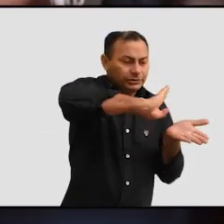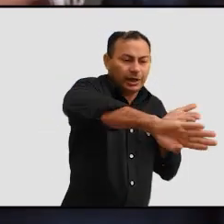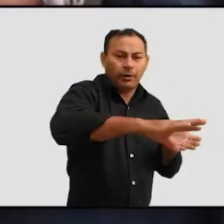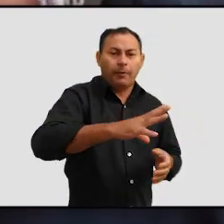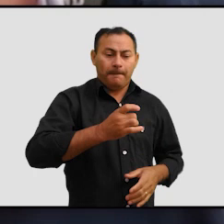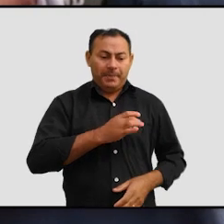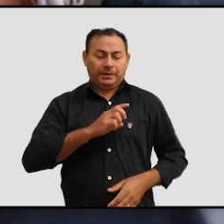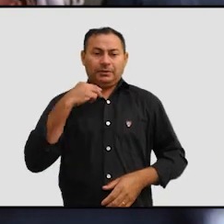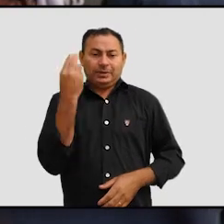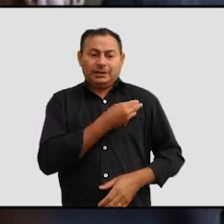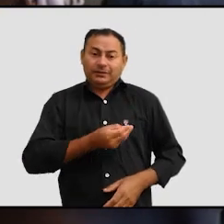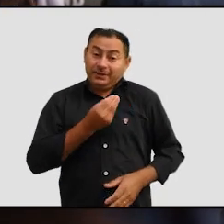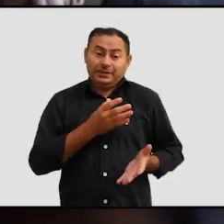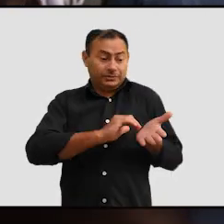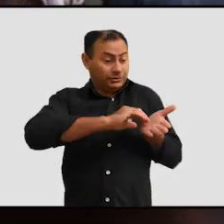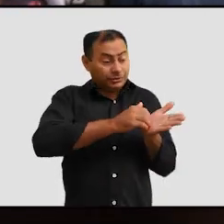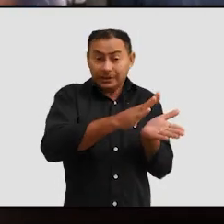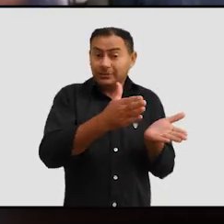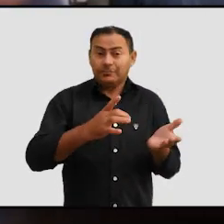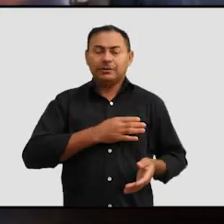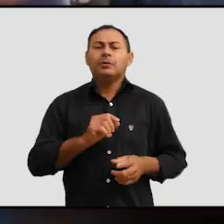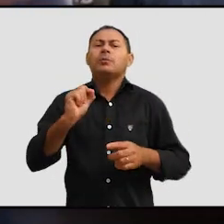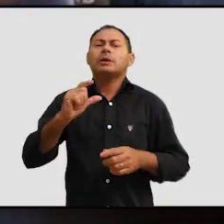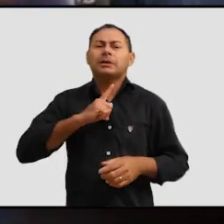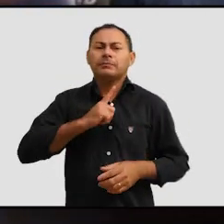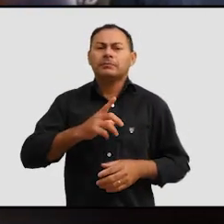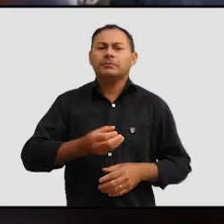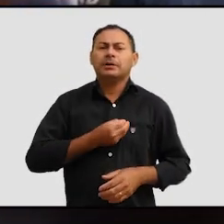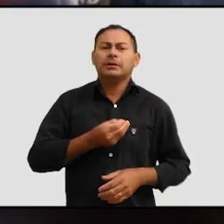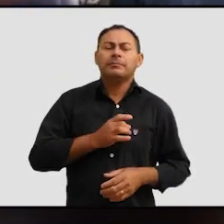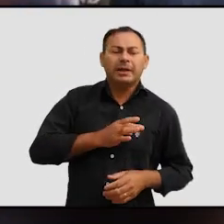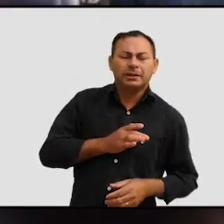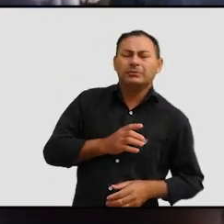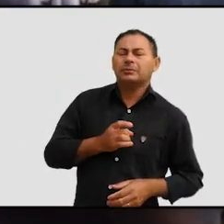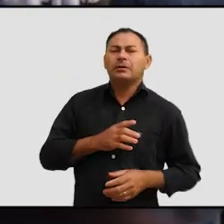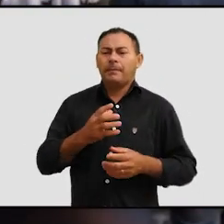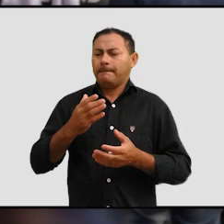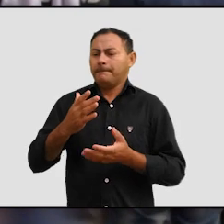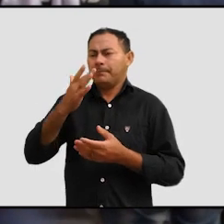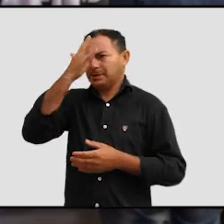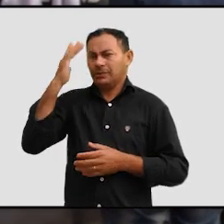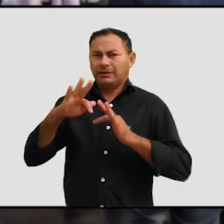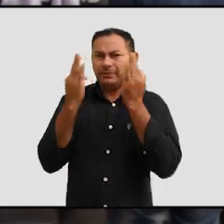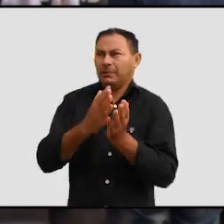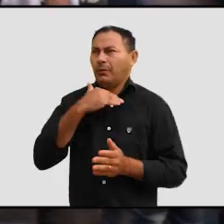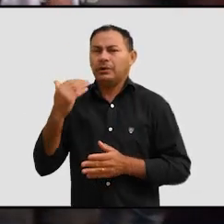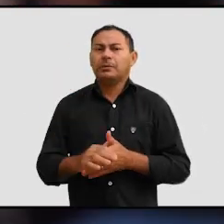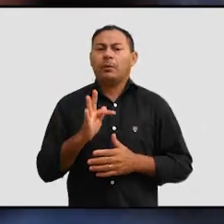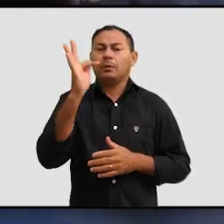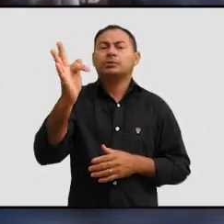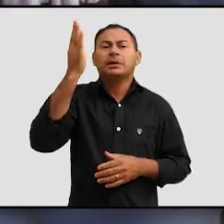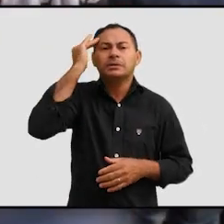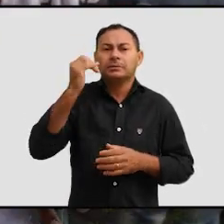medo das nossas vidas. Afinal, o que tememos, do que temos medo, Pode ser de perder alguém querido ou do futuro, quem sabe?